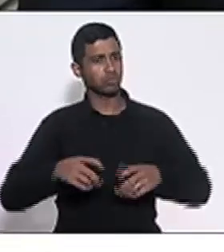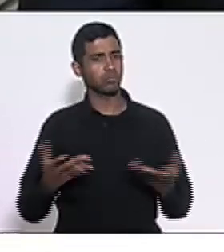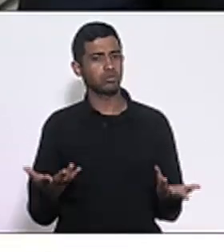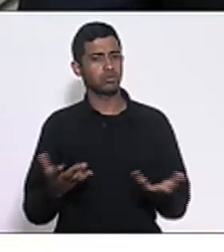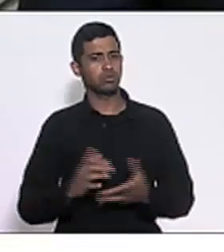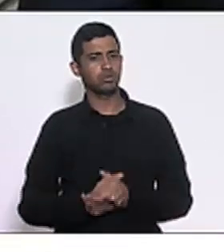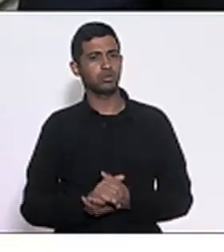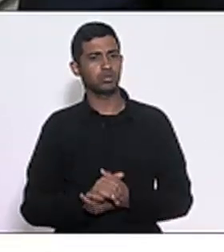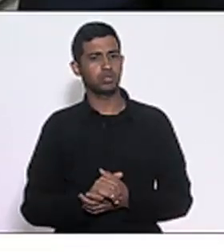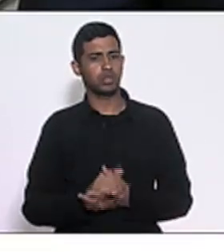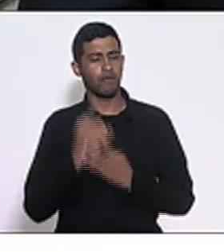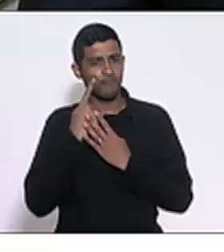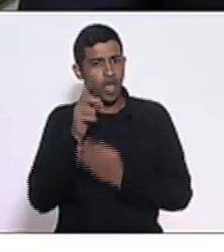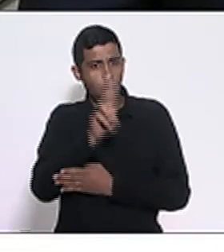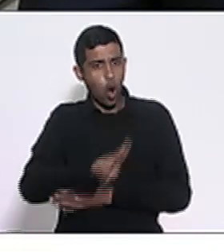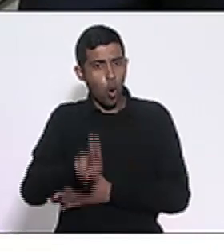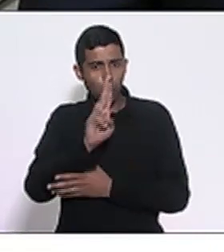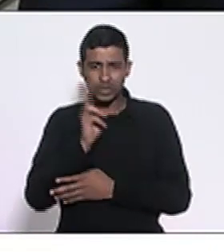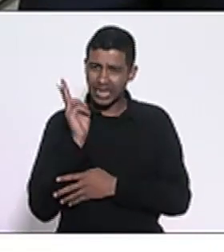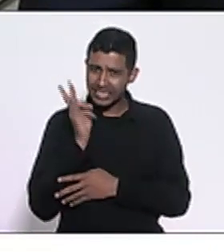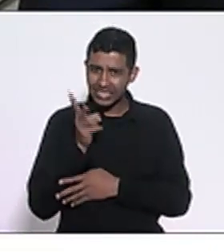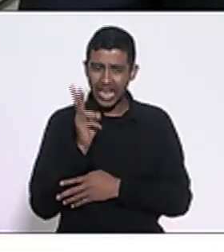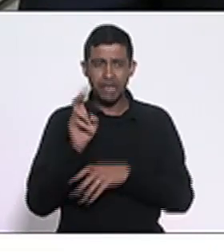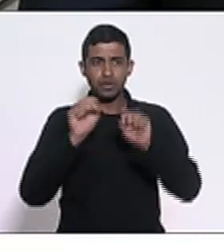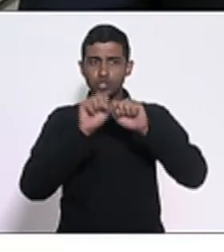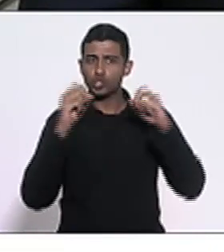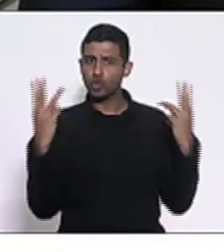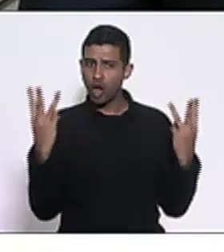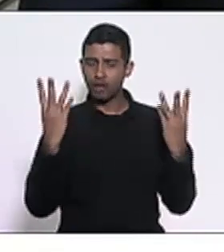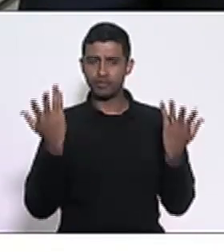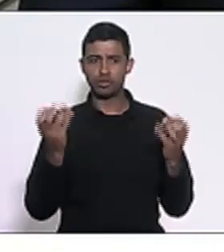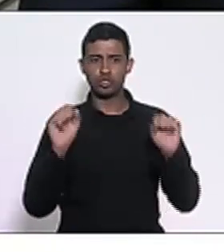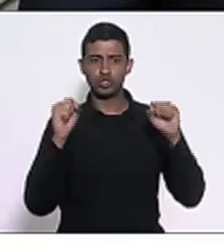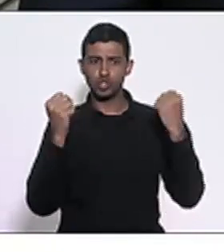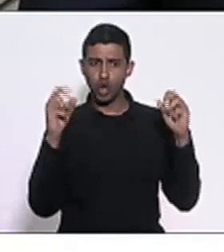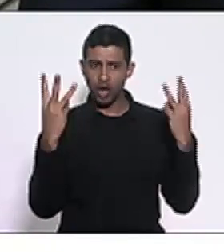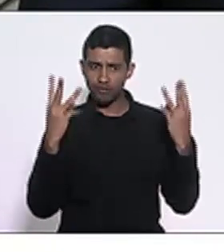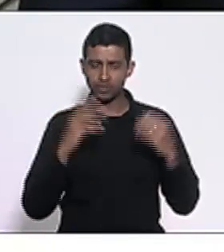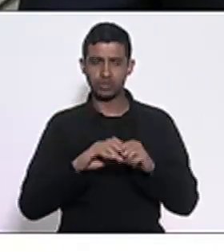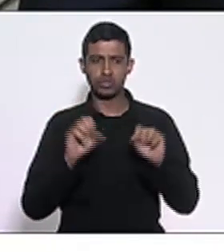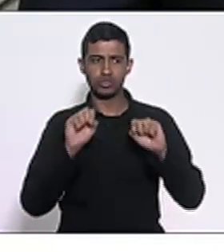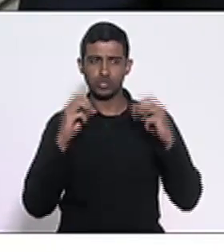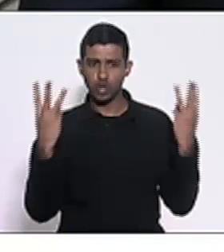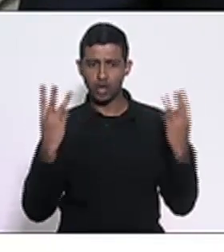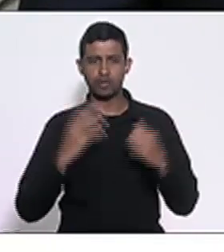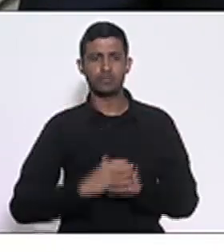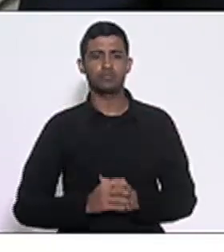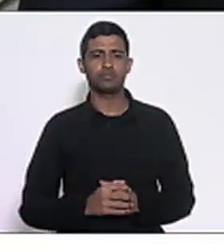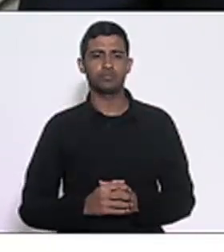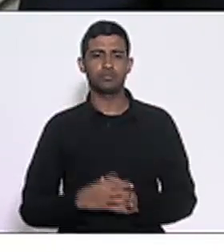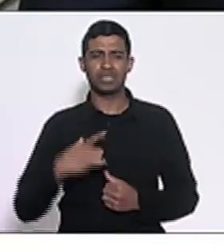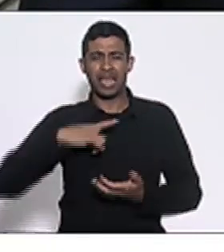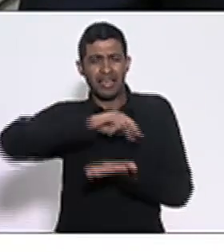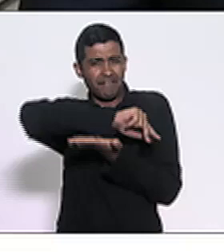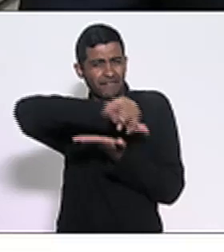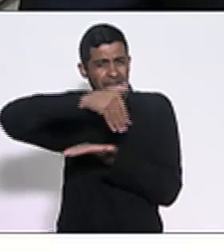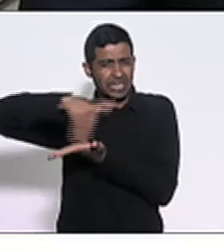mesmo software, várias